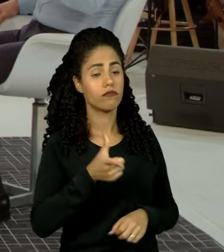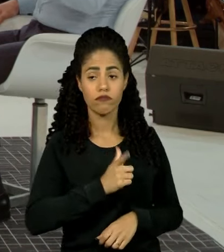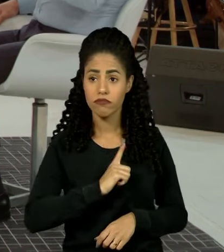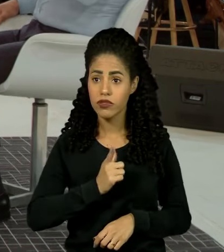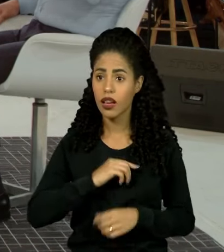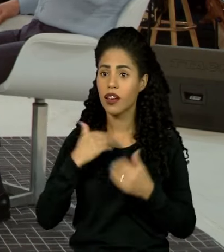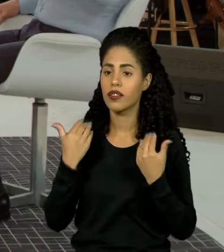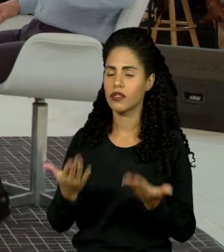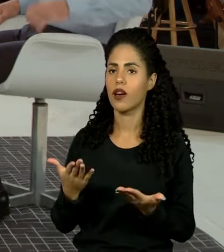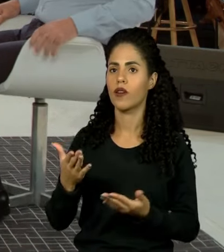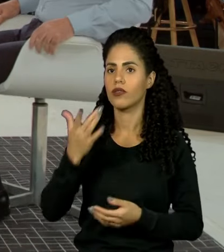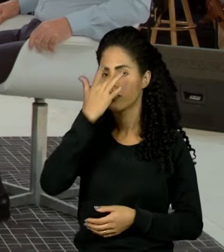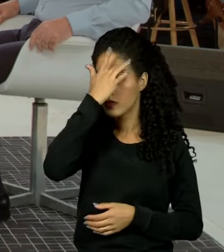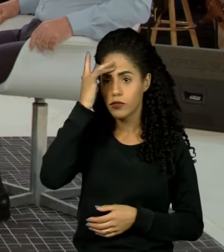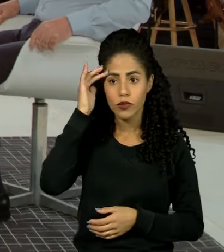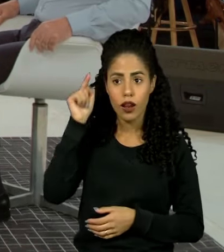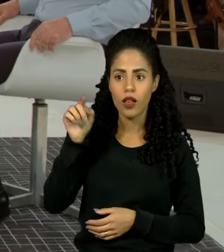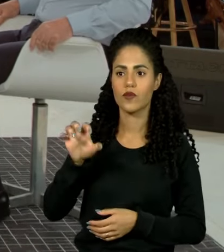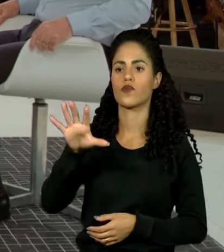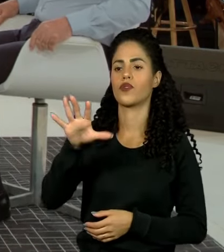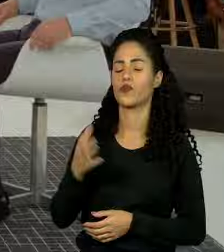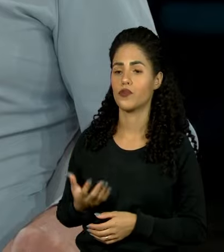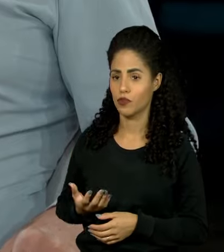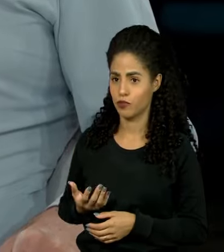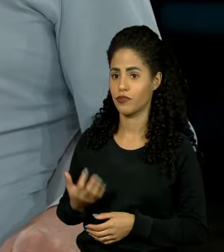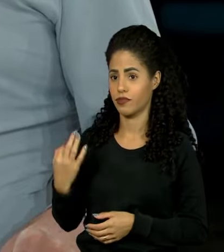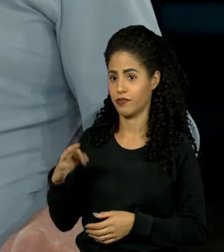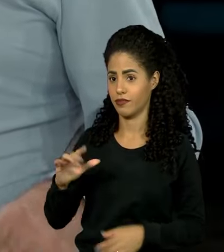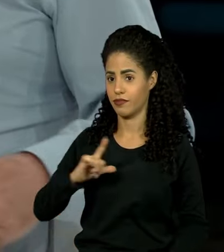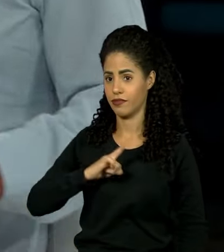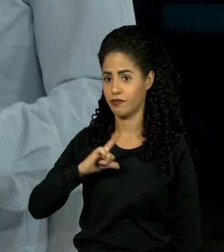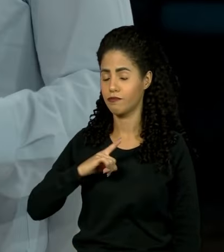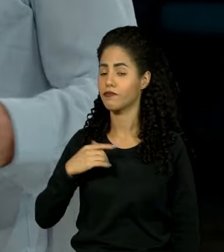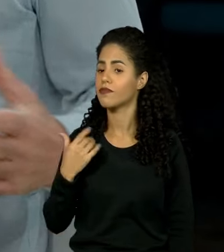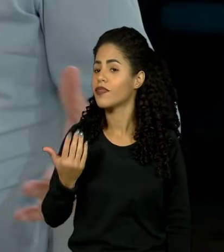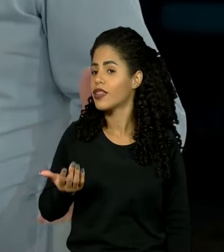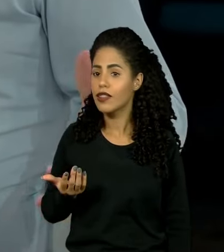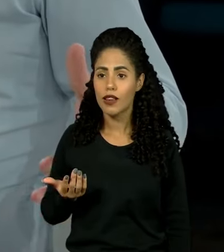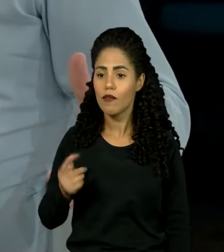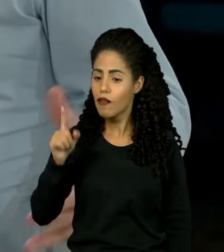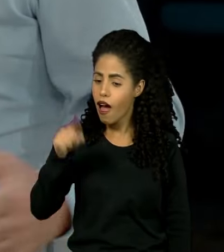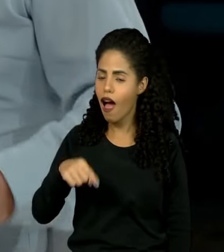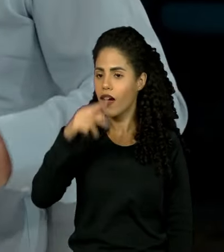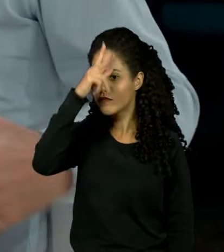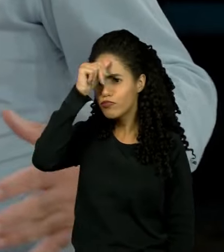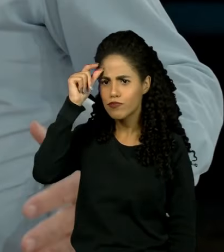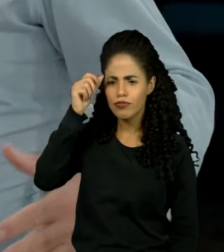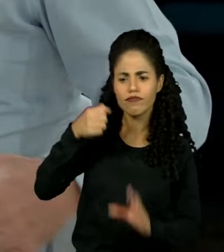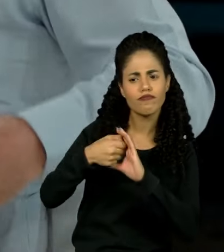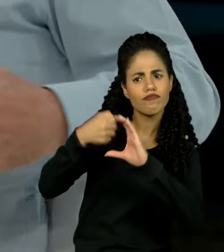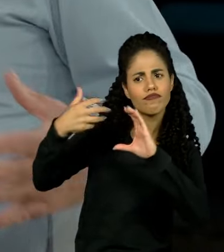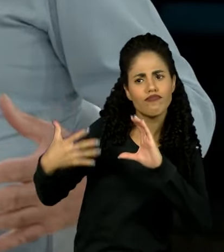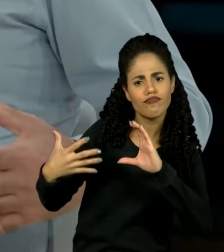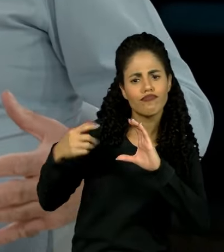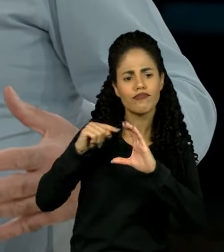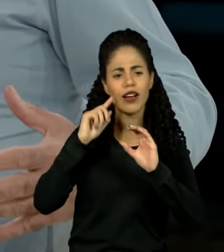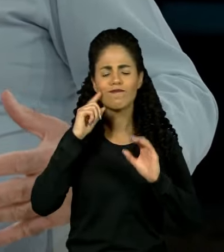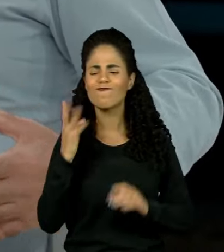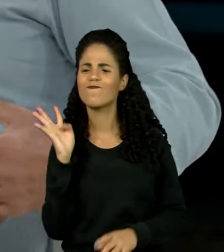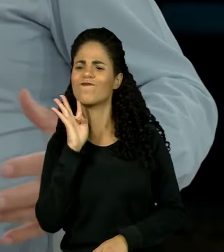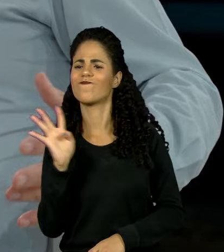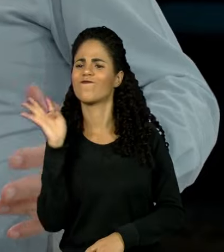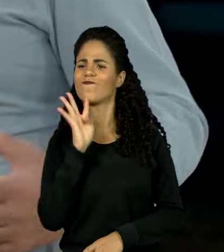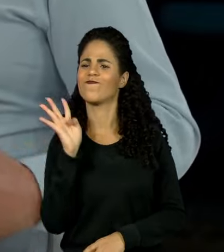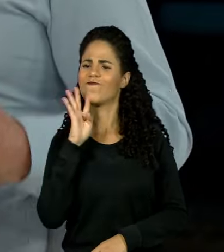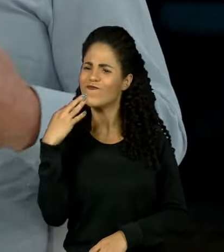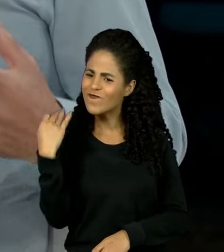Comerciários do do Estado do Rio de Janeiro né Então é quase um município e com características tão bacanas